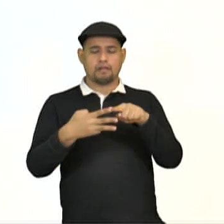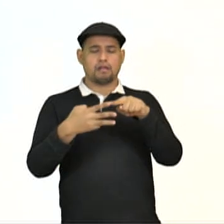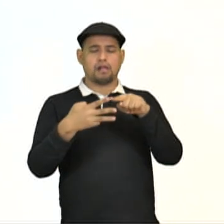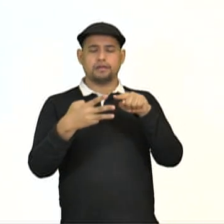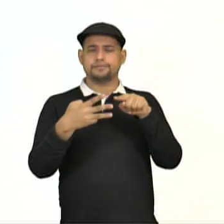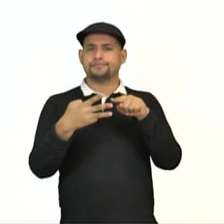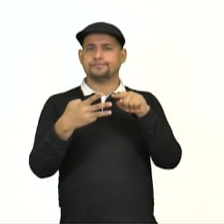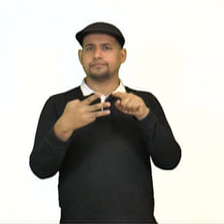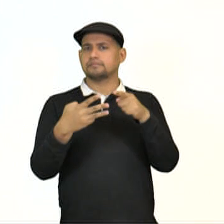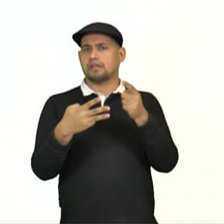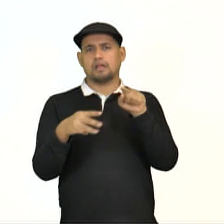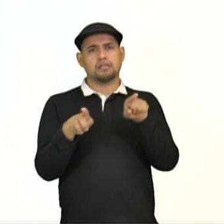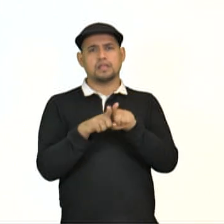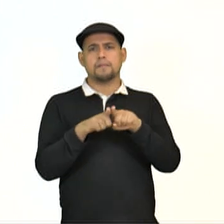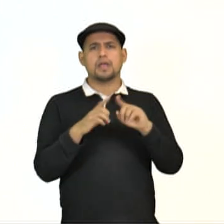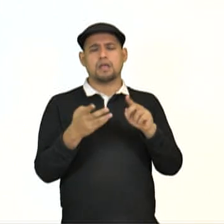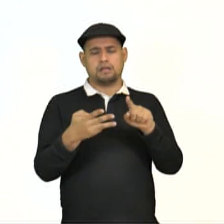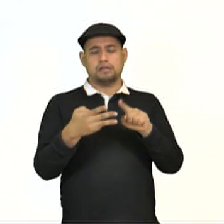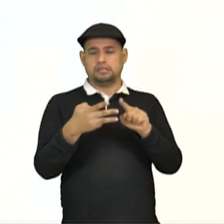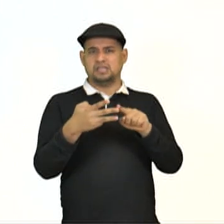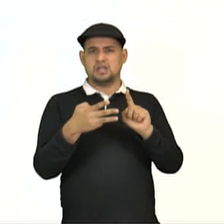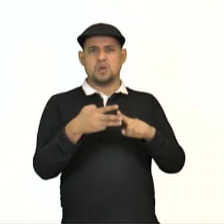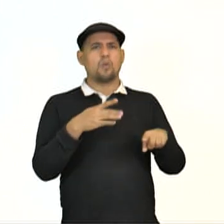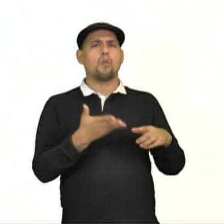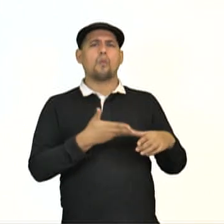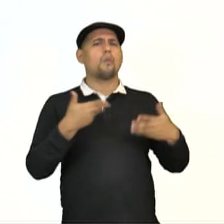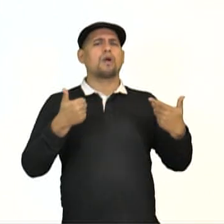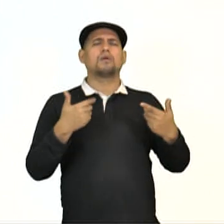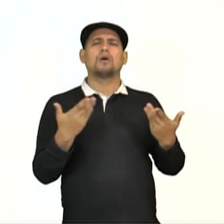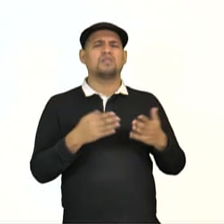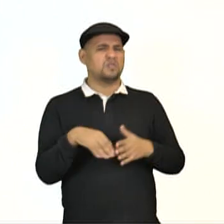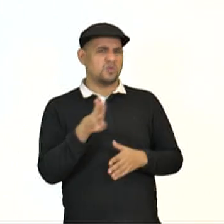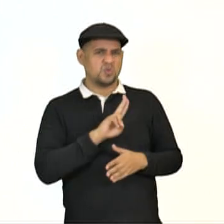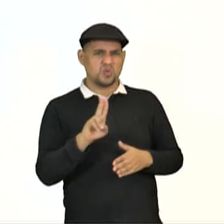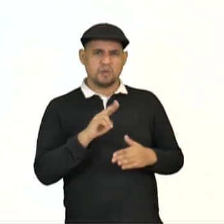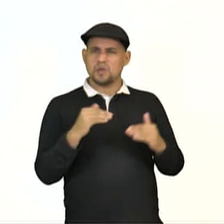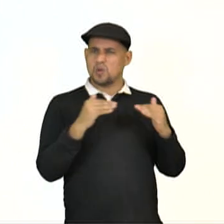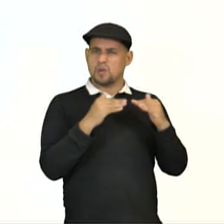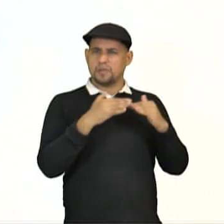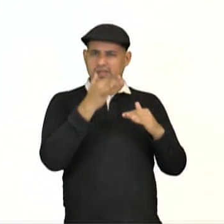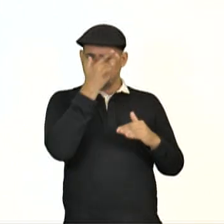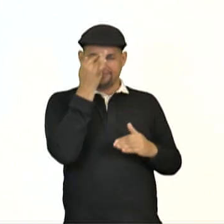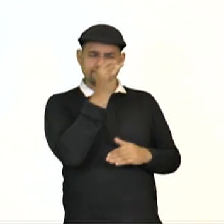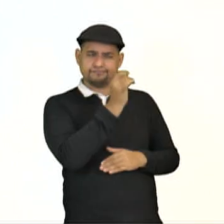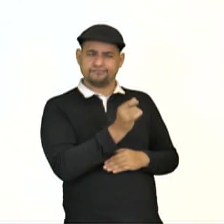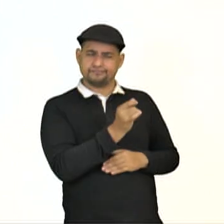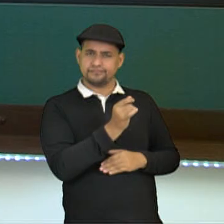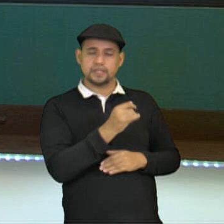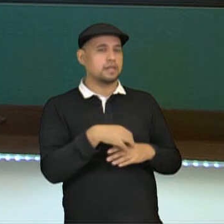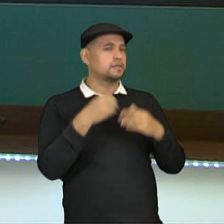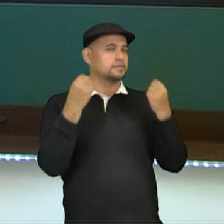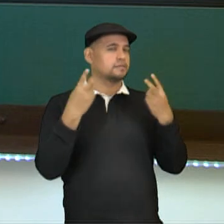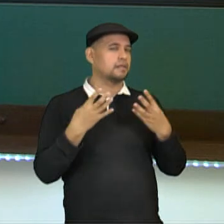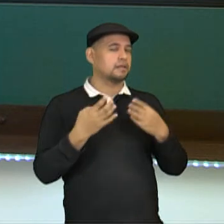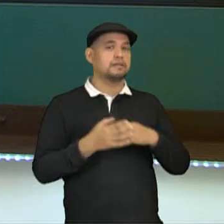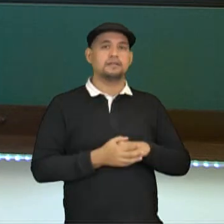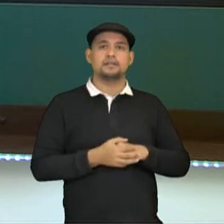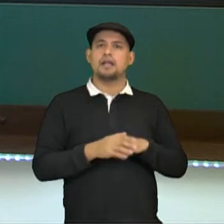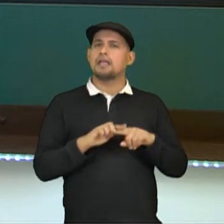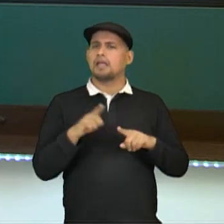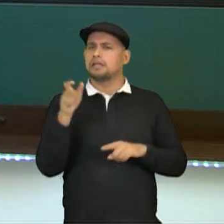discórdia e sua maior qualidade? Seu nome é apropriado à sua personalidade? Explique.